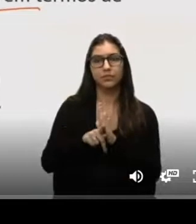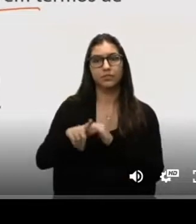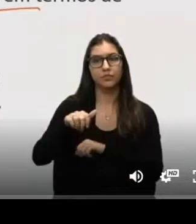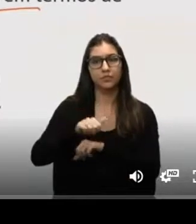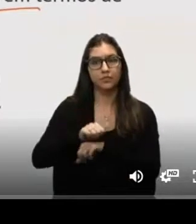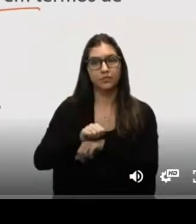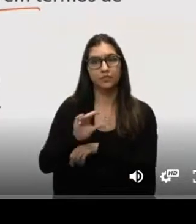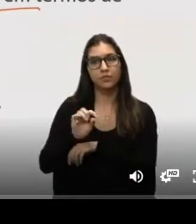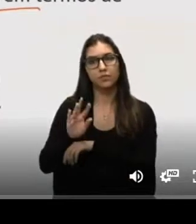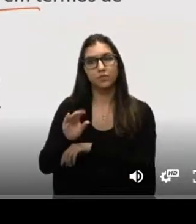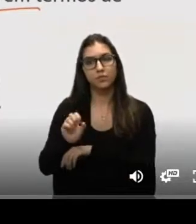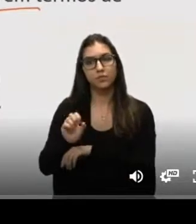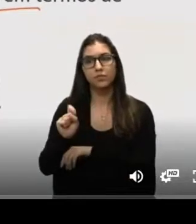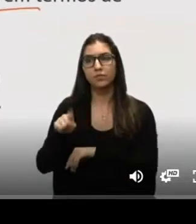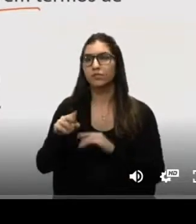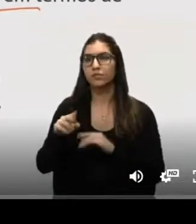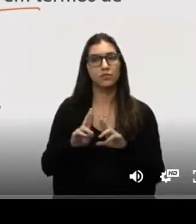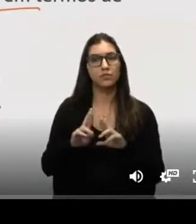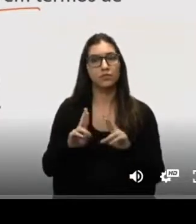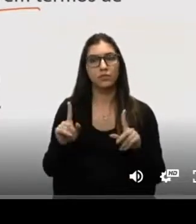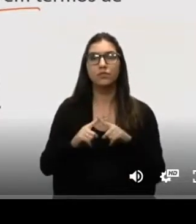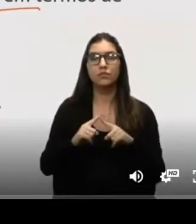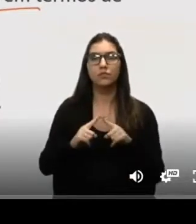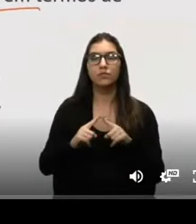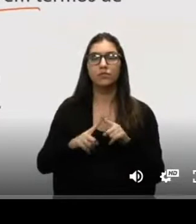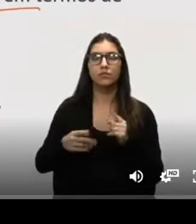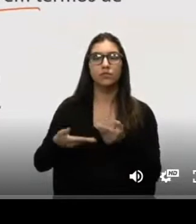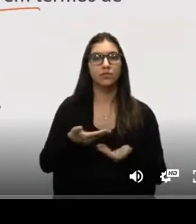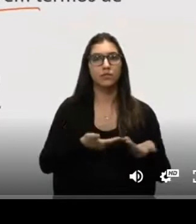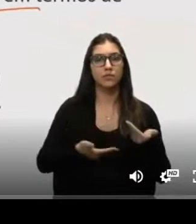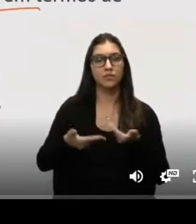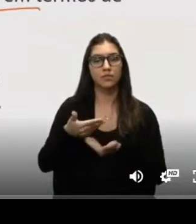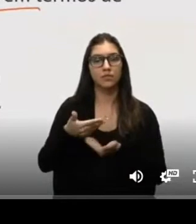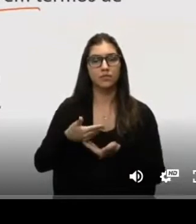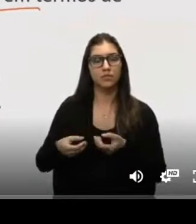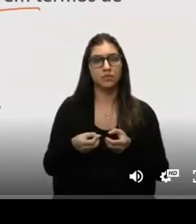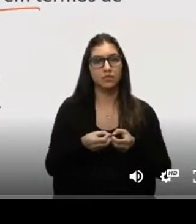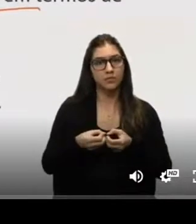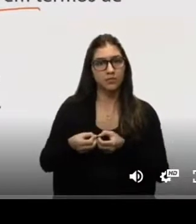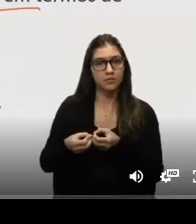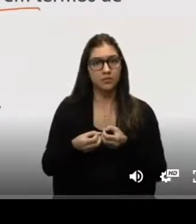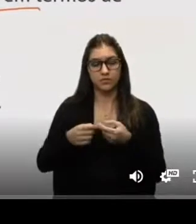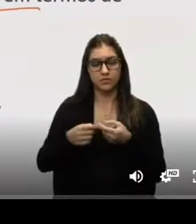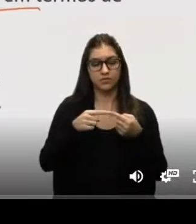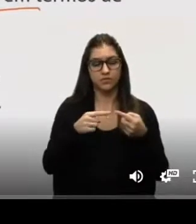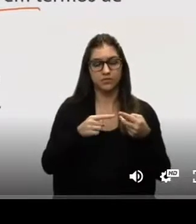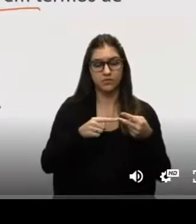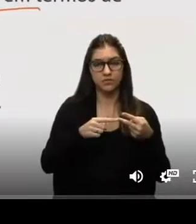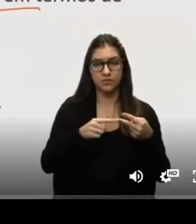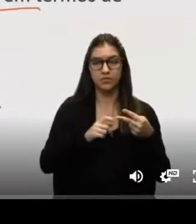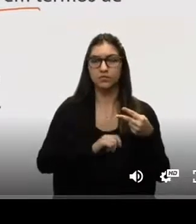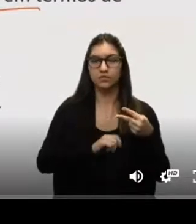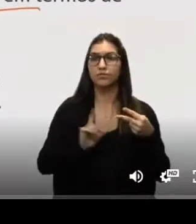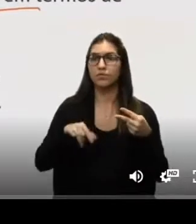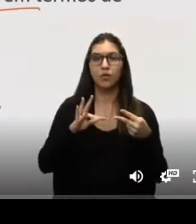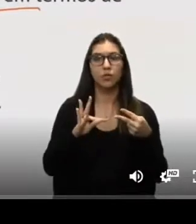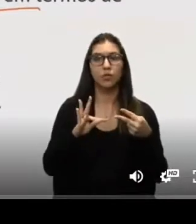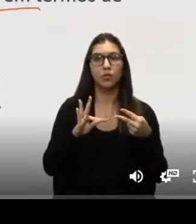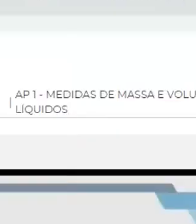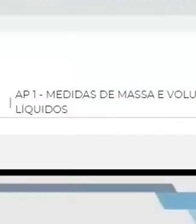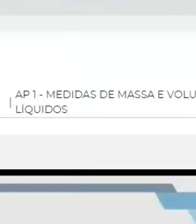dos compostos serão totalmente diferentes, porque as interações intermoleculares entre esses dois compostos são